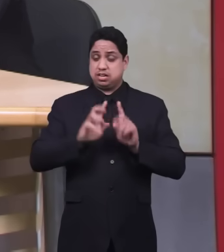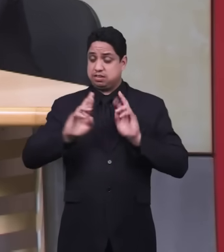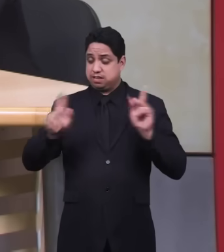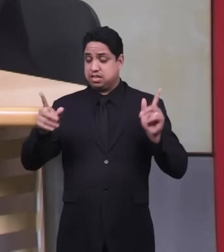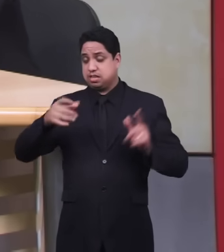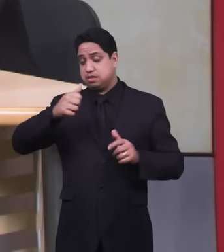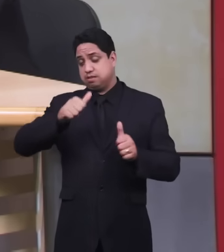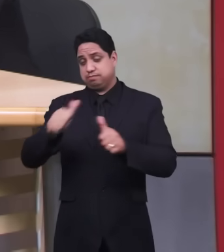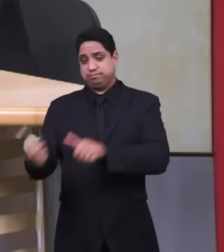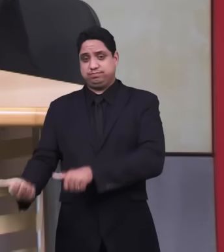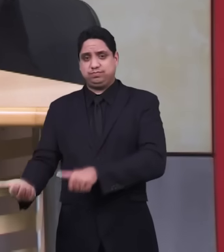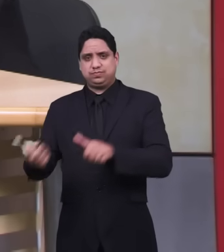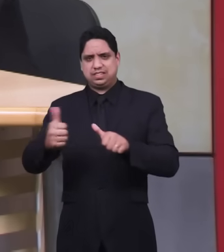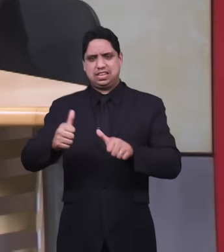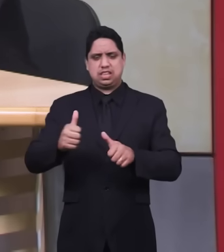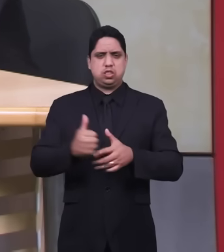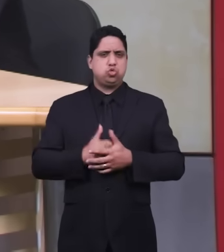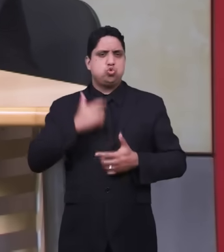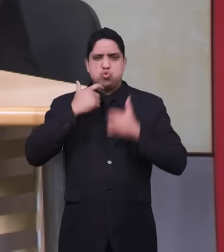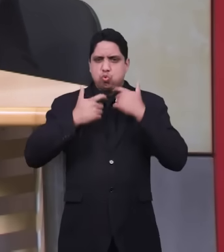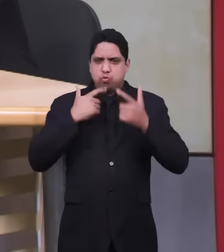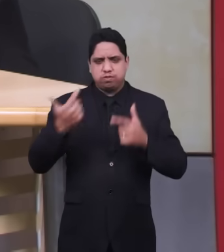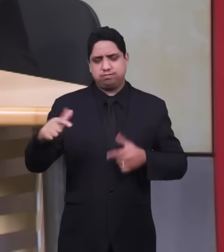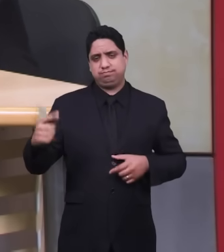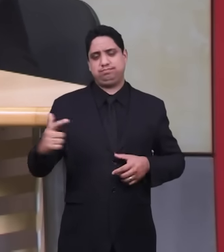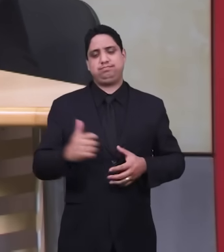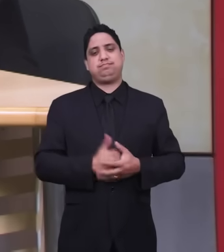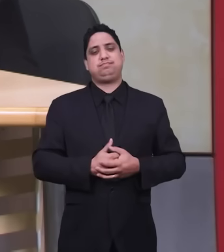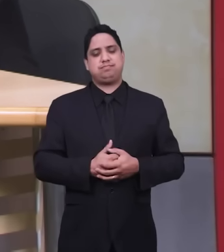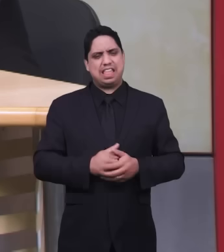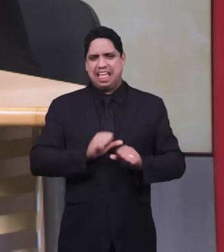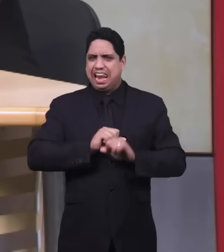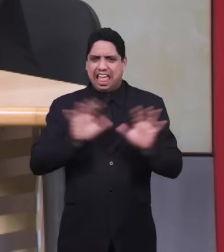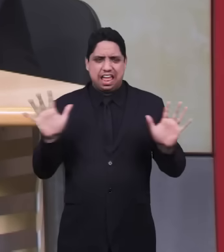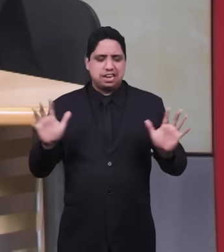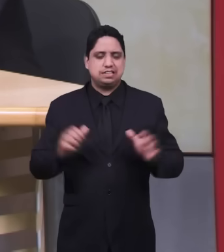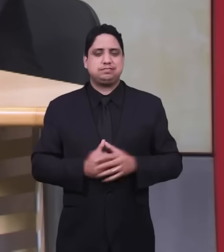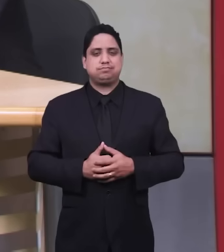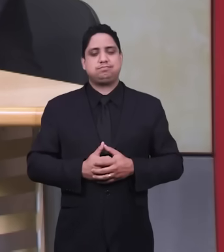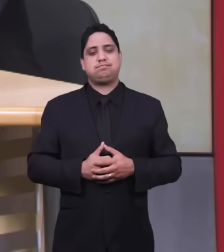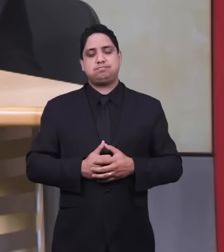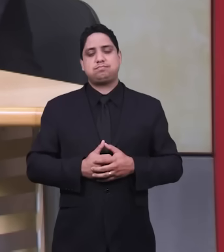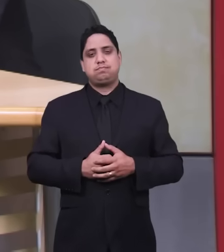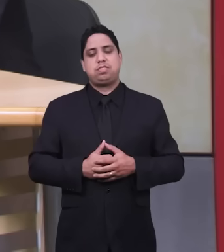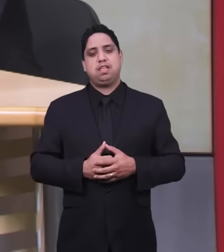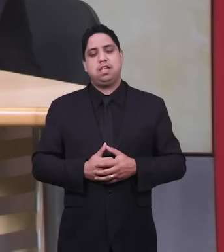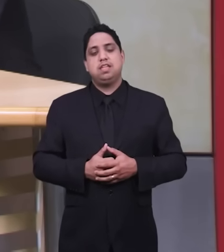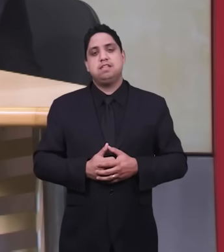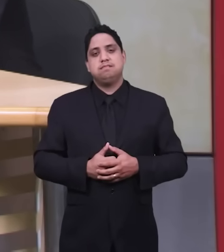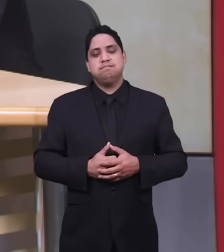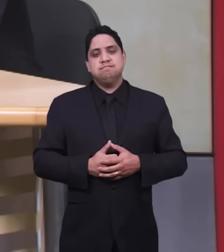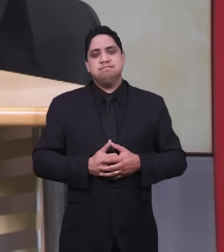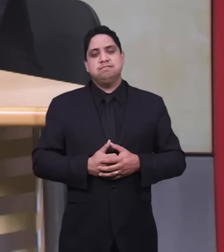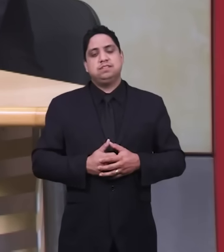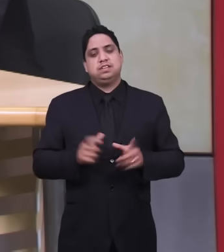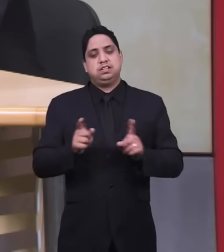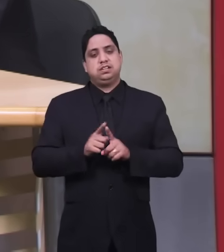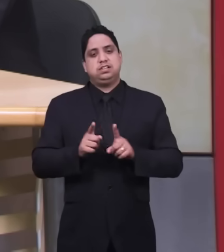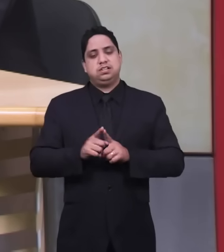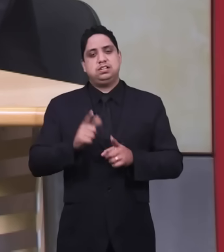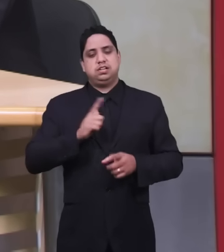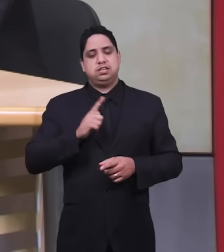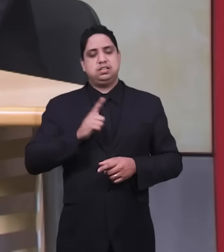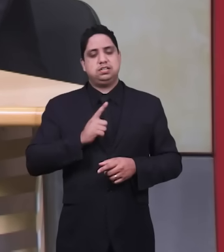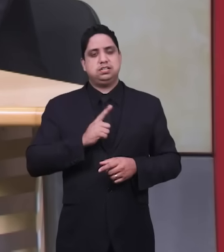Santo, não tem nenhuma dúvida. E o próprio, há evidências disso